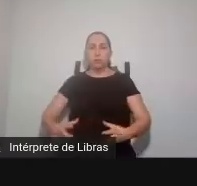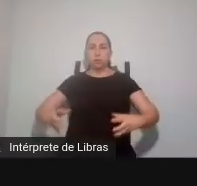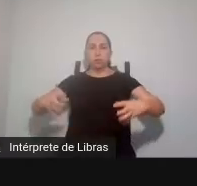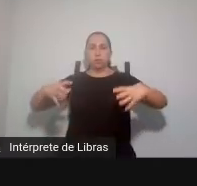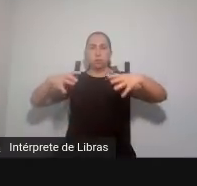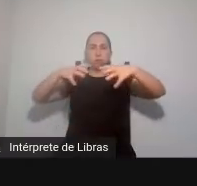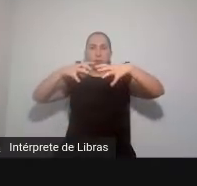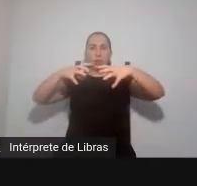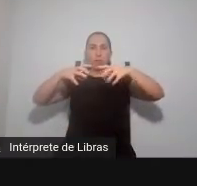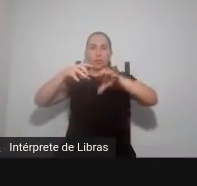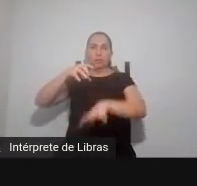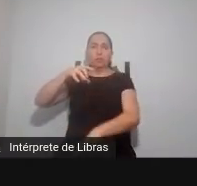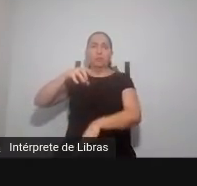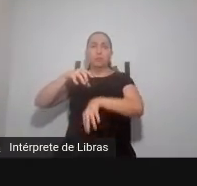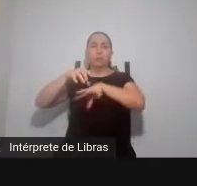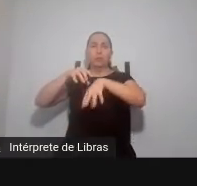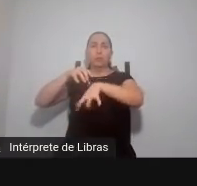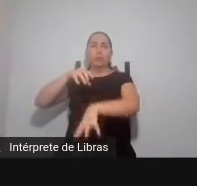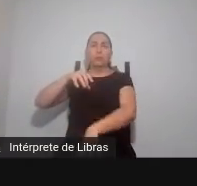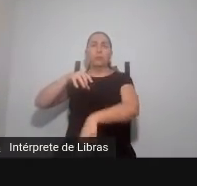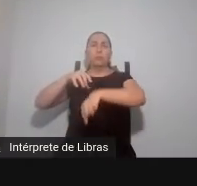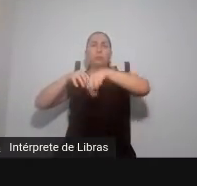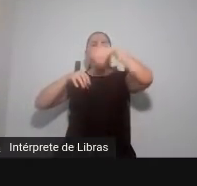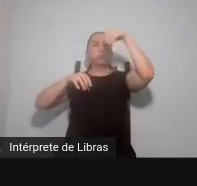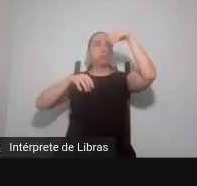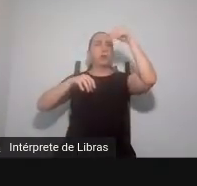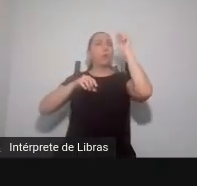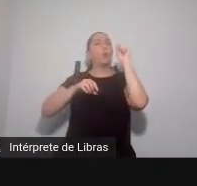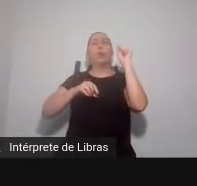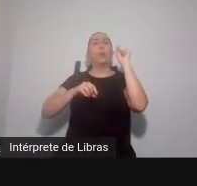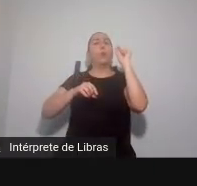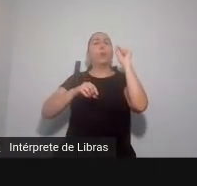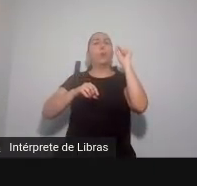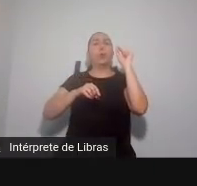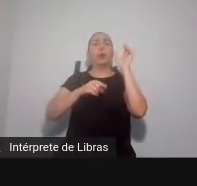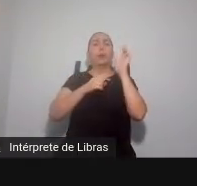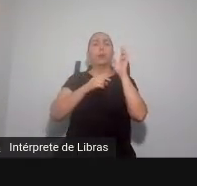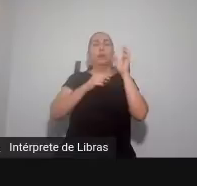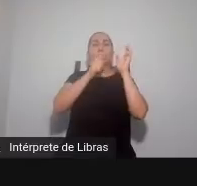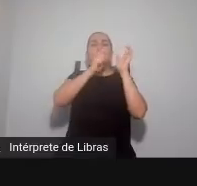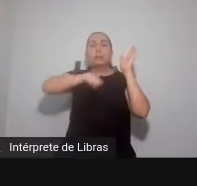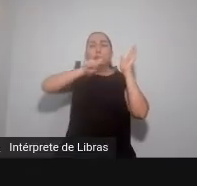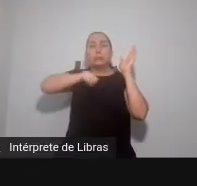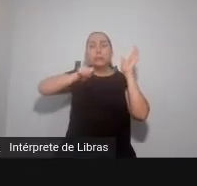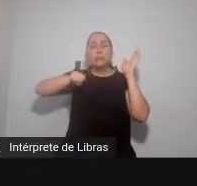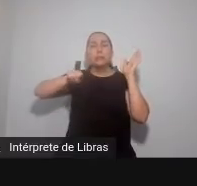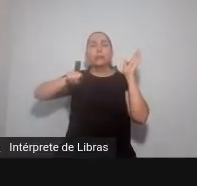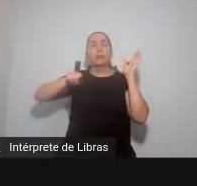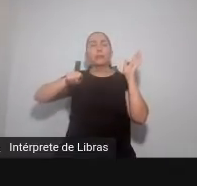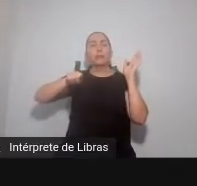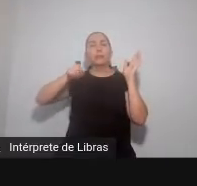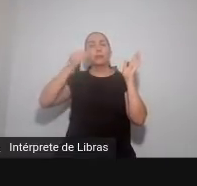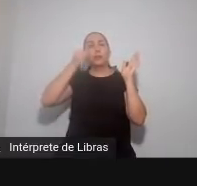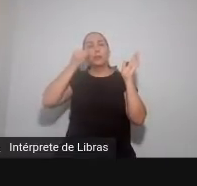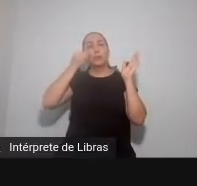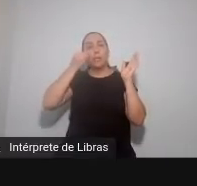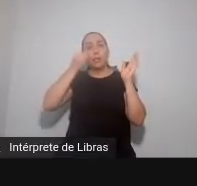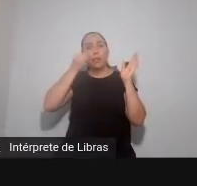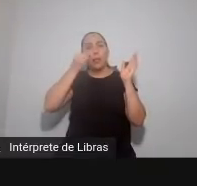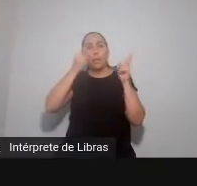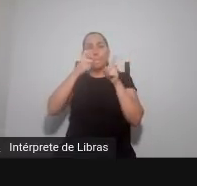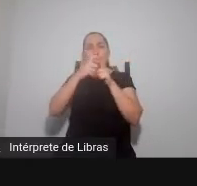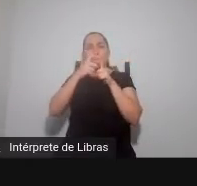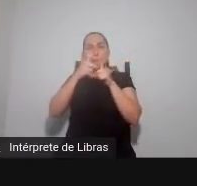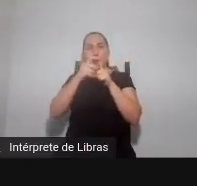vai tirando um a um, e aí as crianças ou precisam de pensar outras palavras que